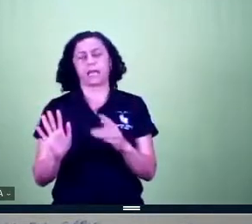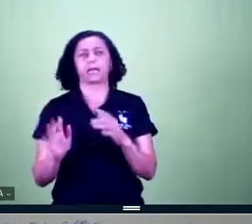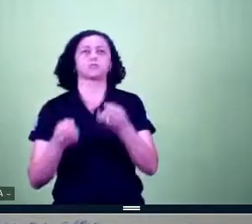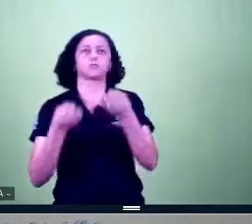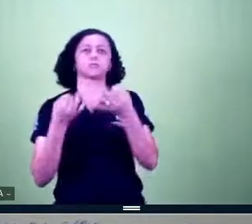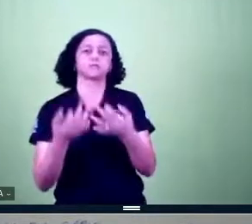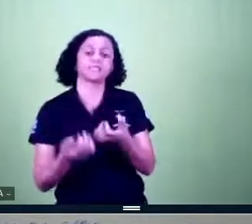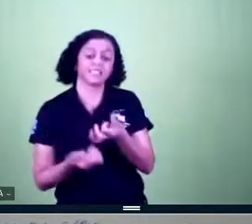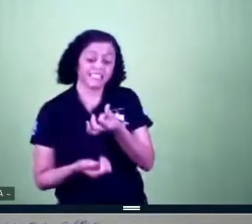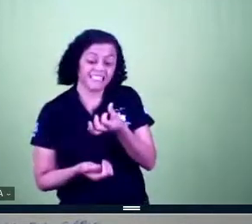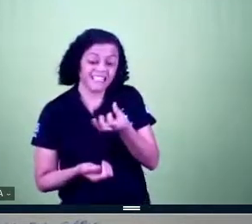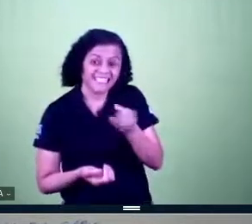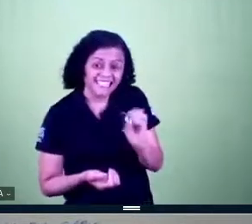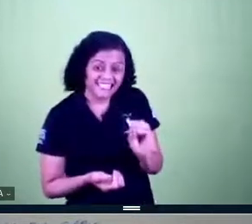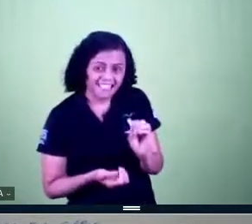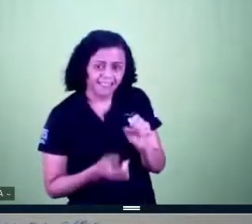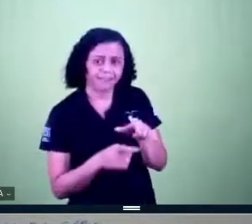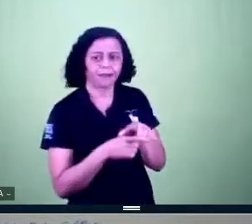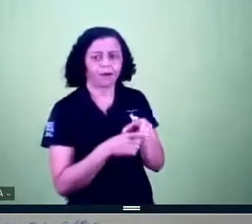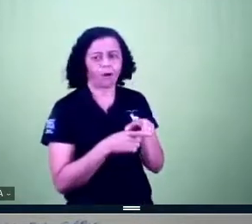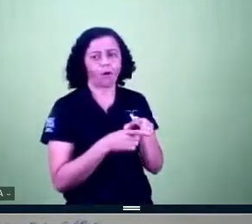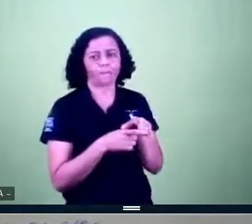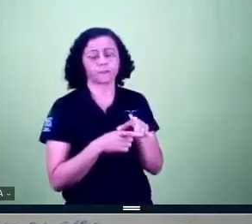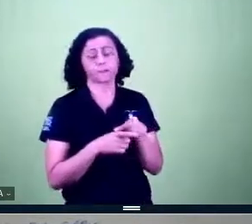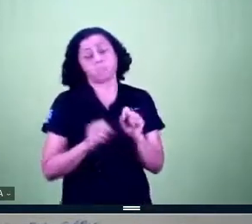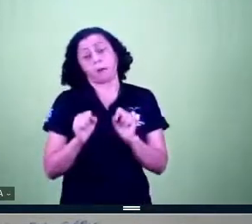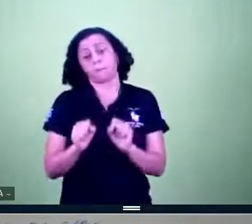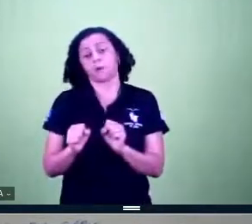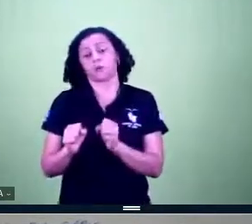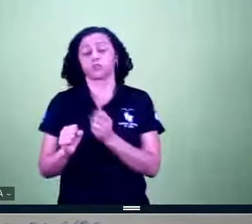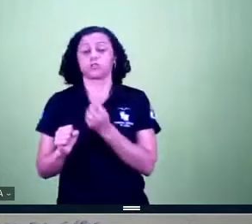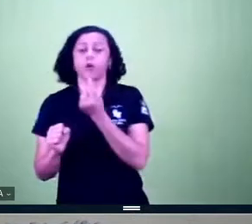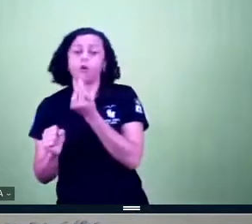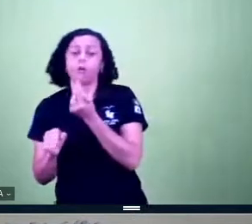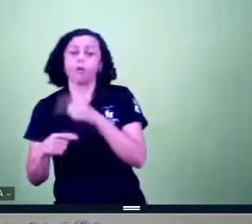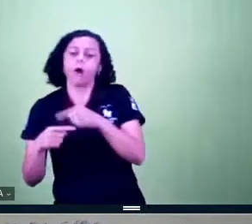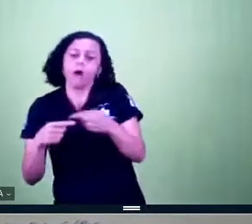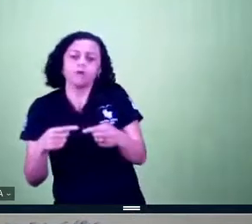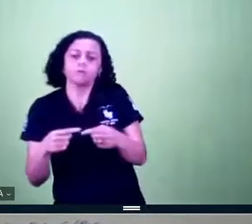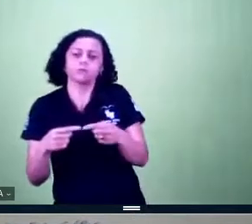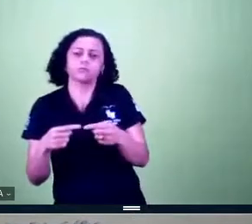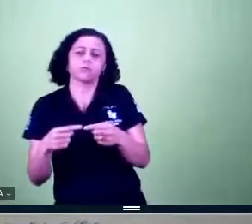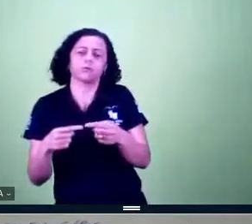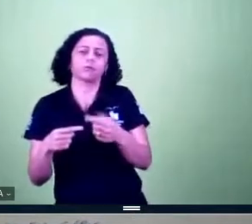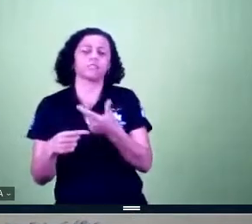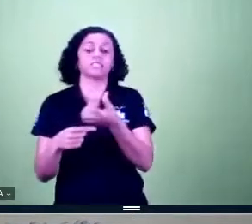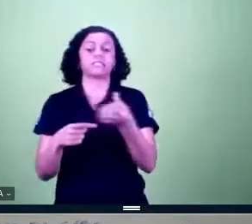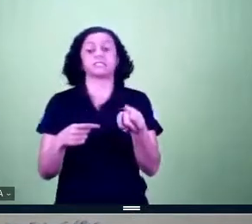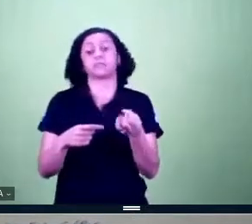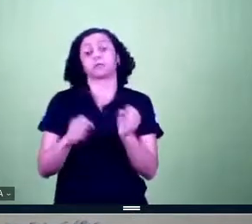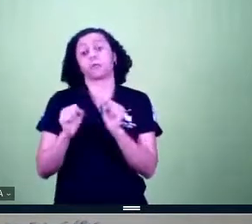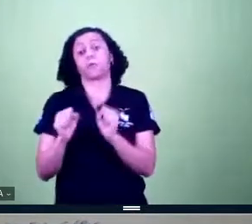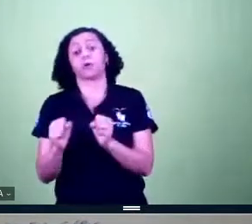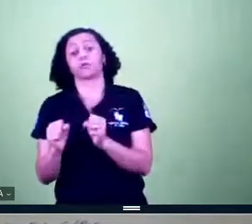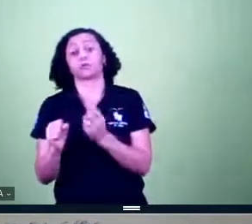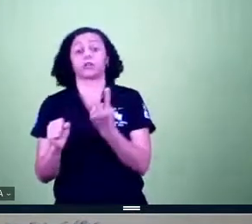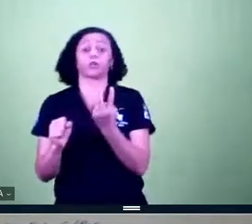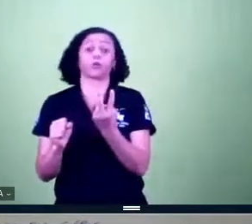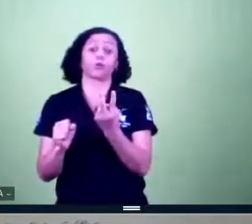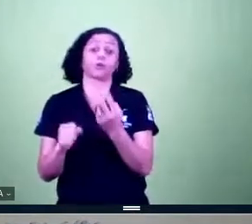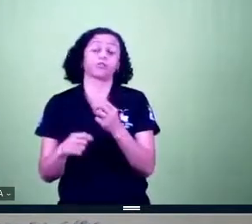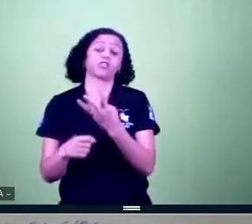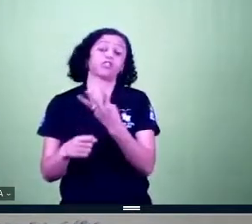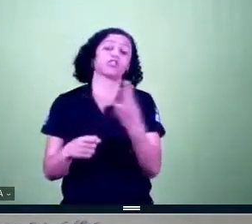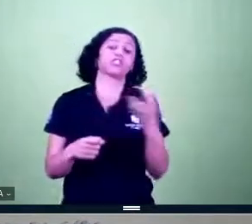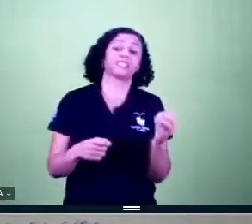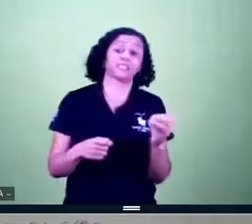caminho. 60 ohms no caminho. Agora, eu posso ter um único resistor de 60, ou eu posso ter 2 de 30, ou eu posso ter 3 resistores de